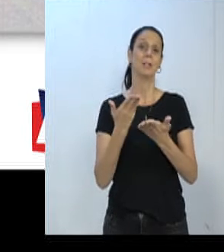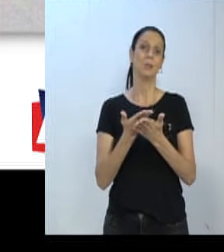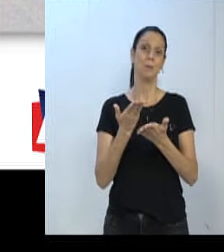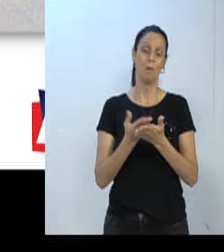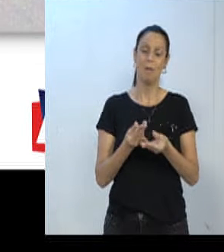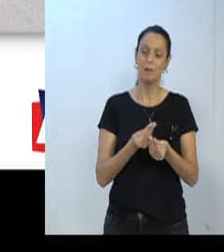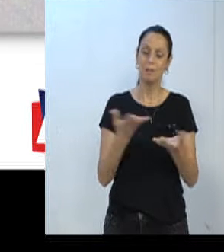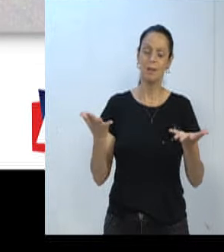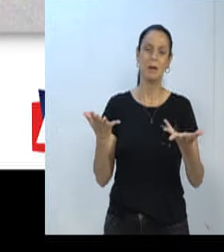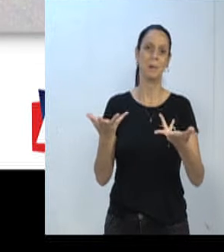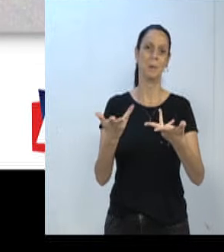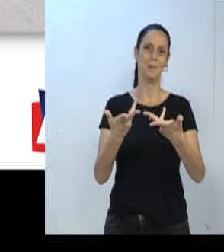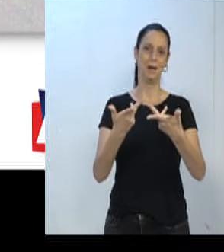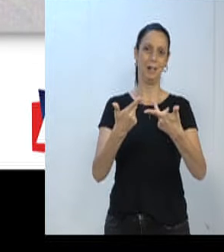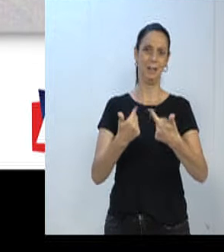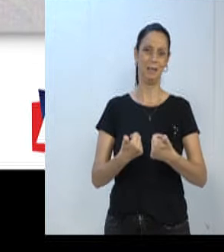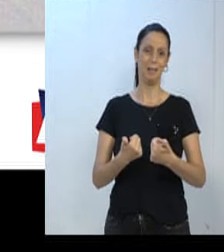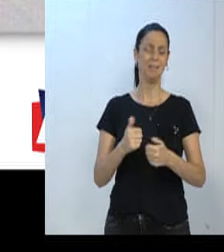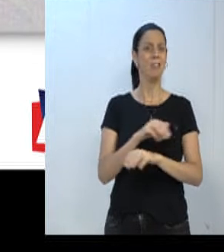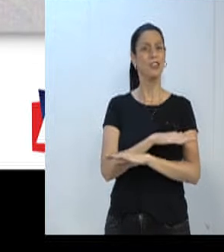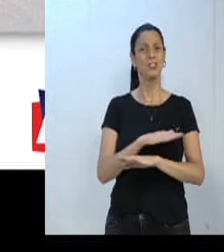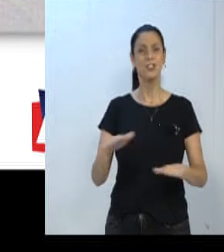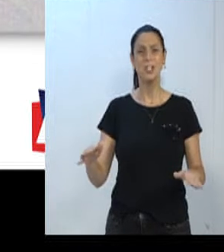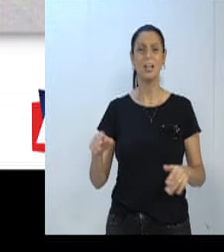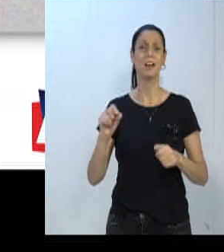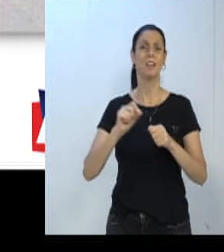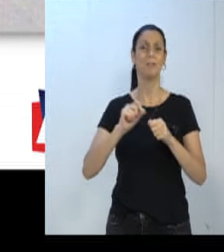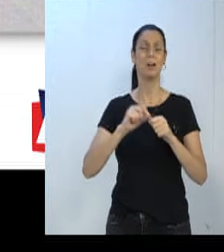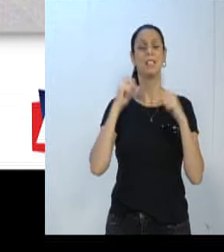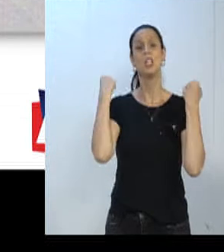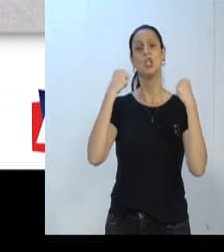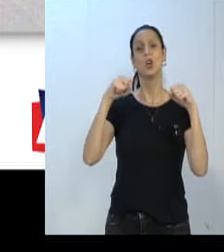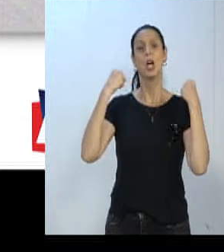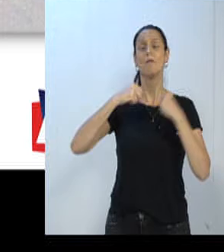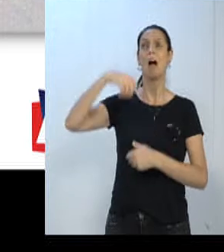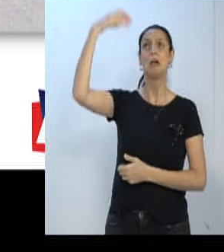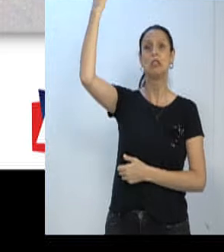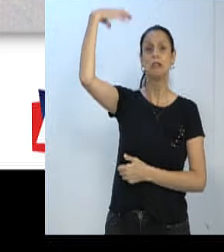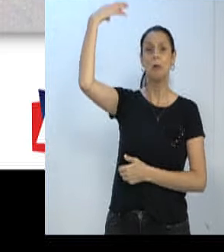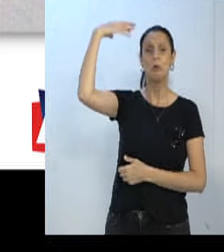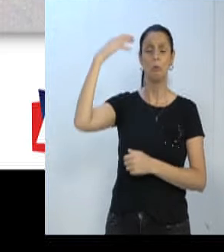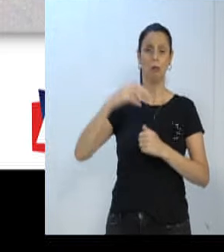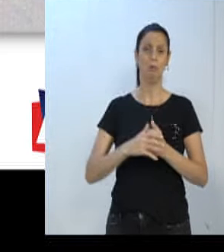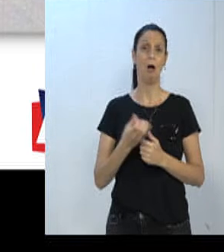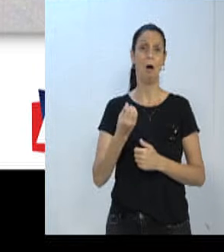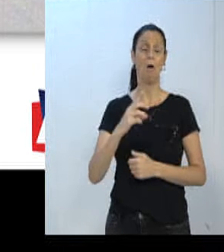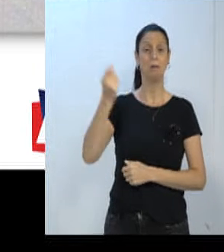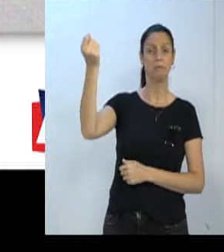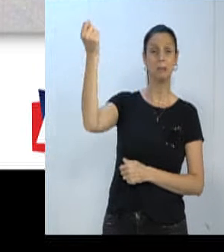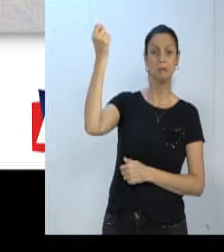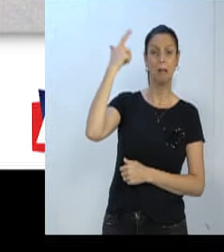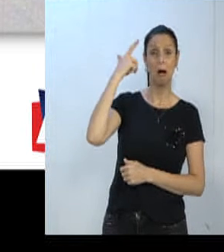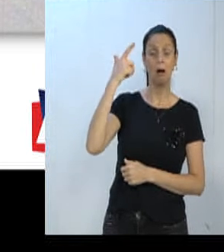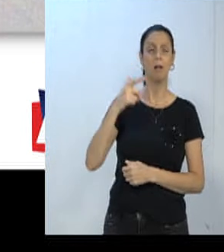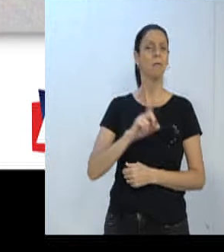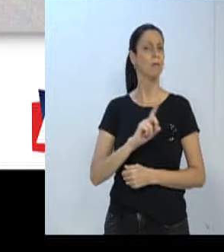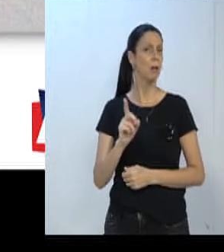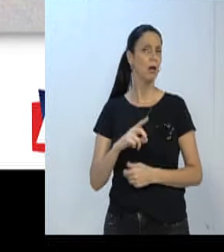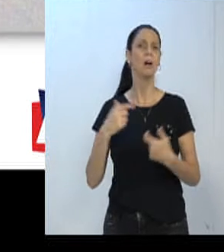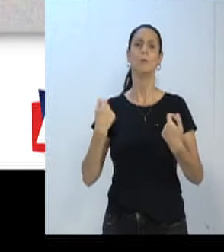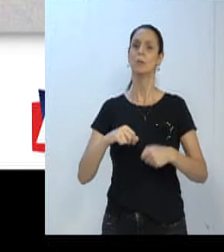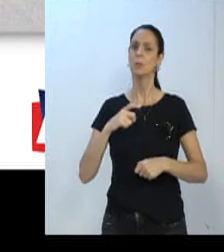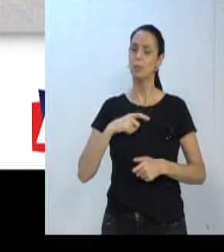Física no sol às vezes na chuva tem que correr para dentro da salas pressas e os professores também